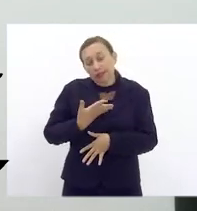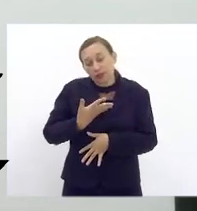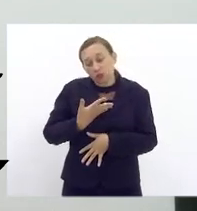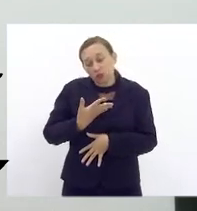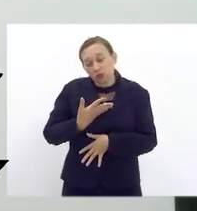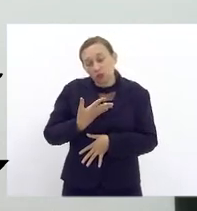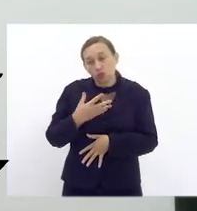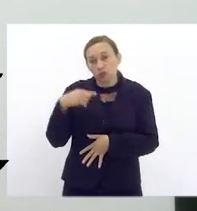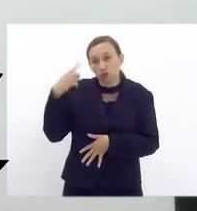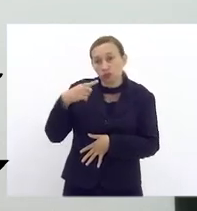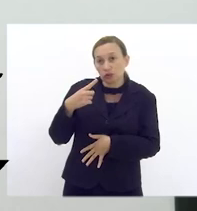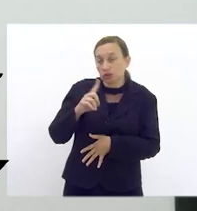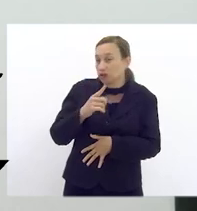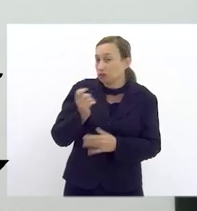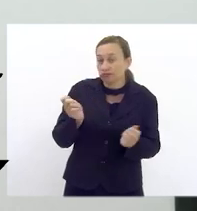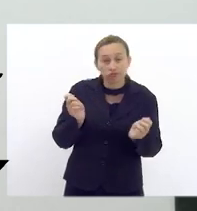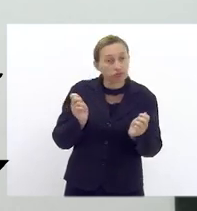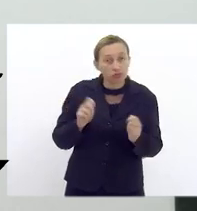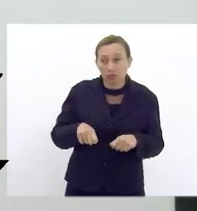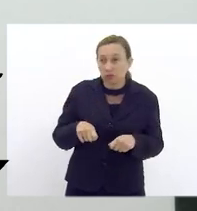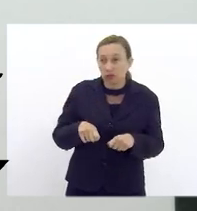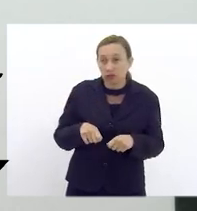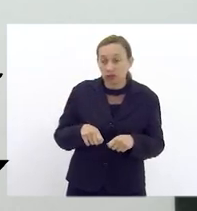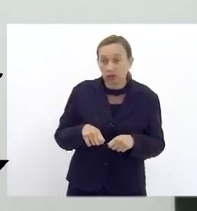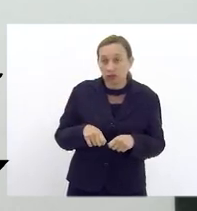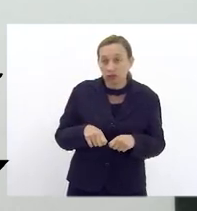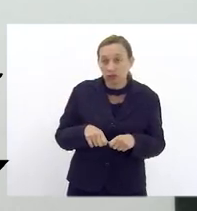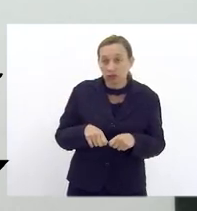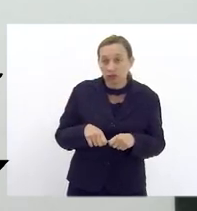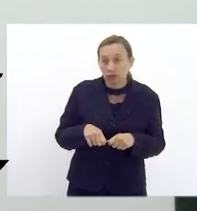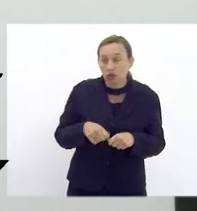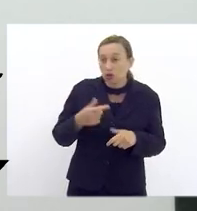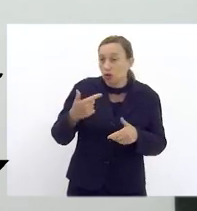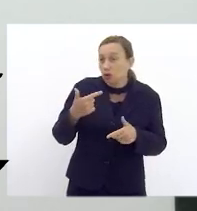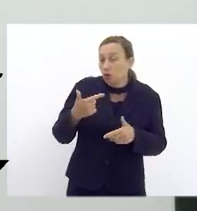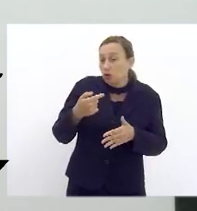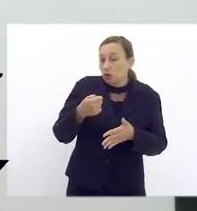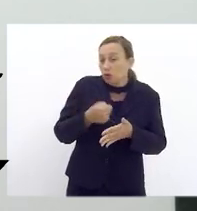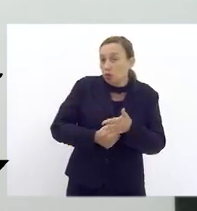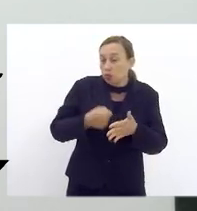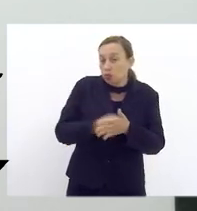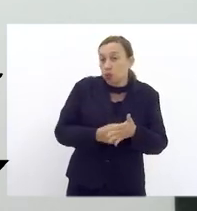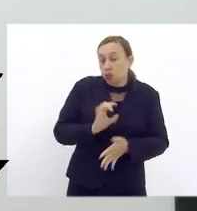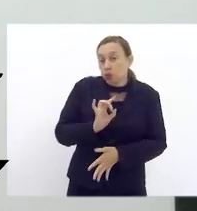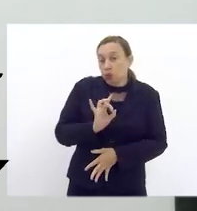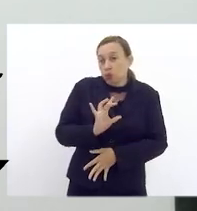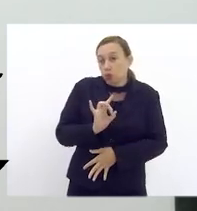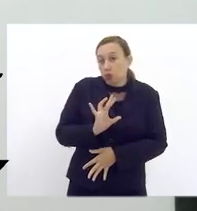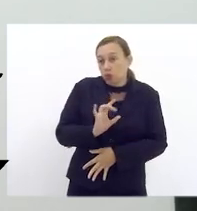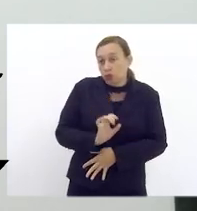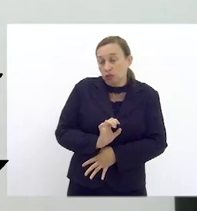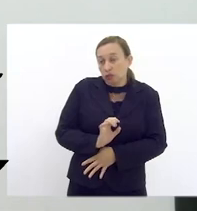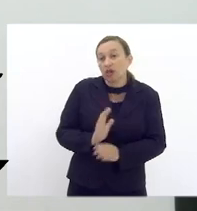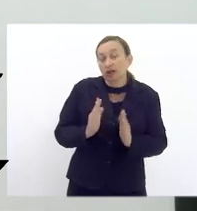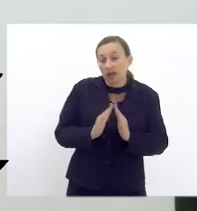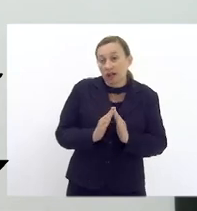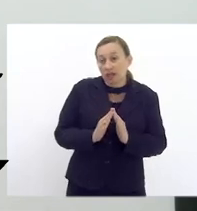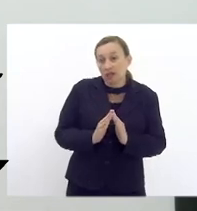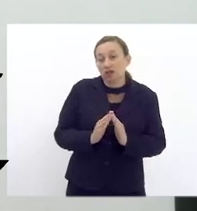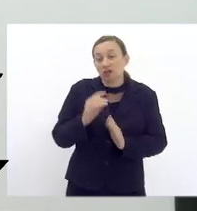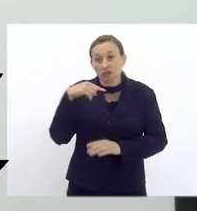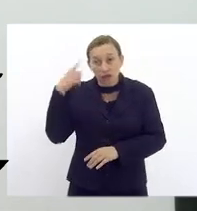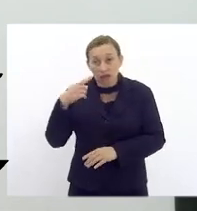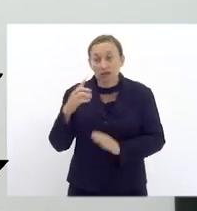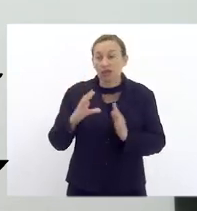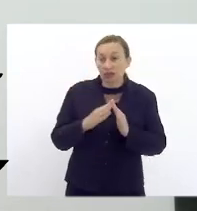queridos colegas advogados não dá para lutarmos isoladamente enquanto nós somos casa do advogado e caso da Cidadania